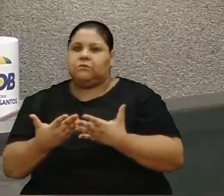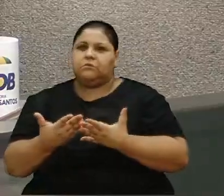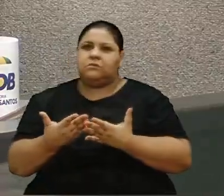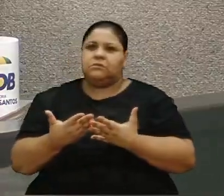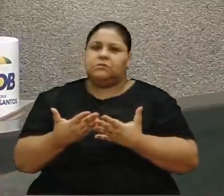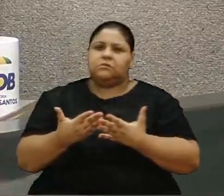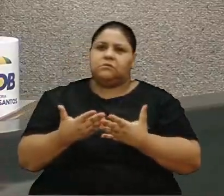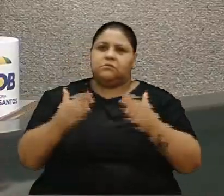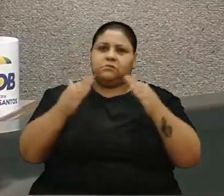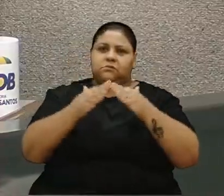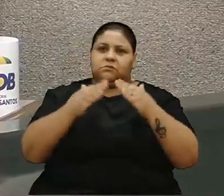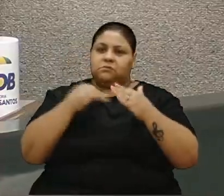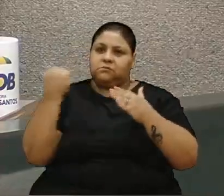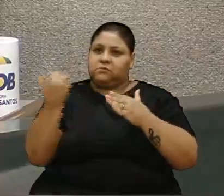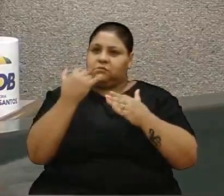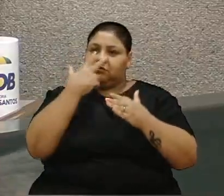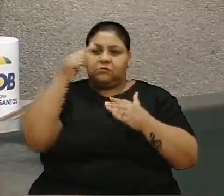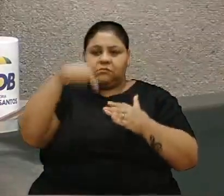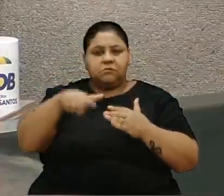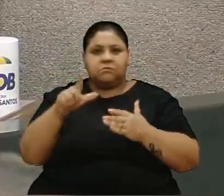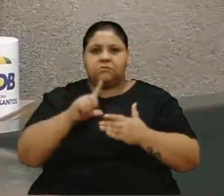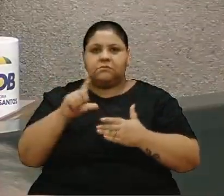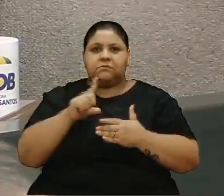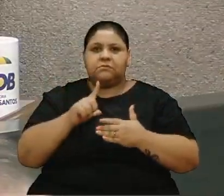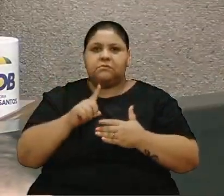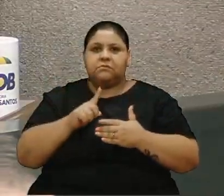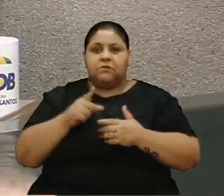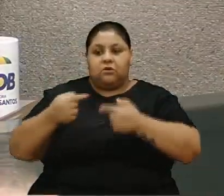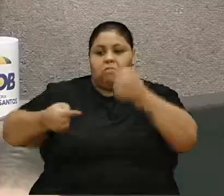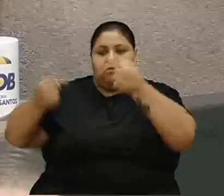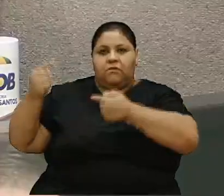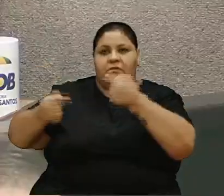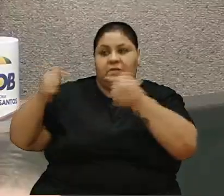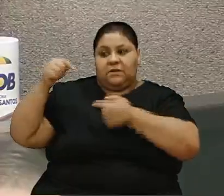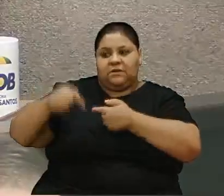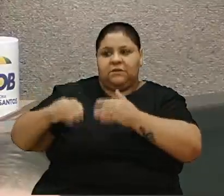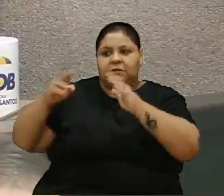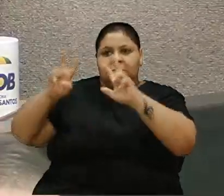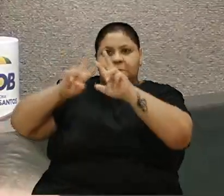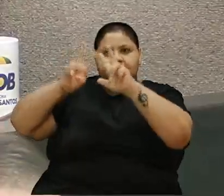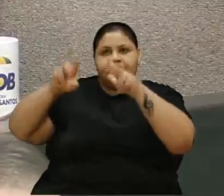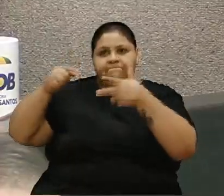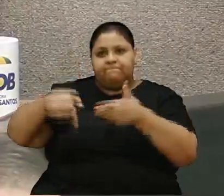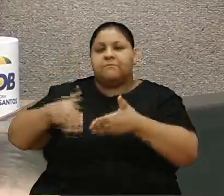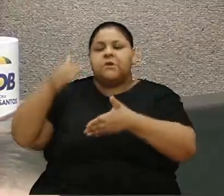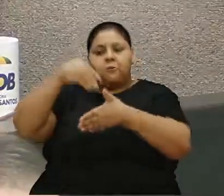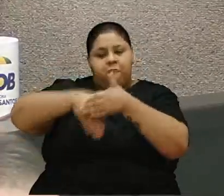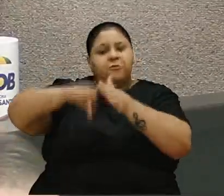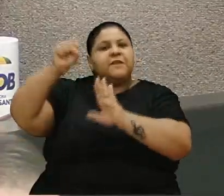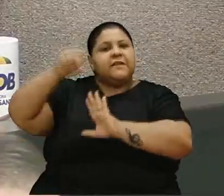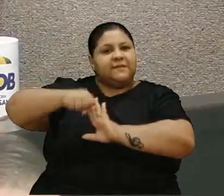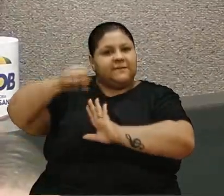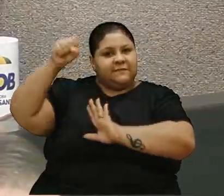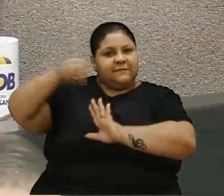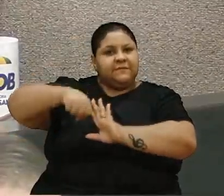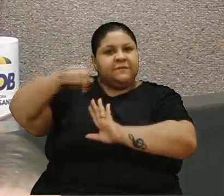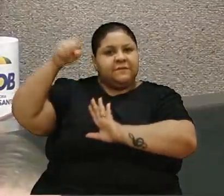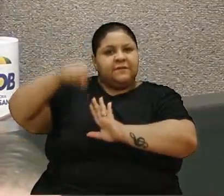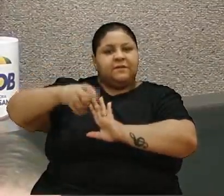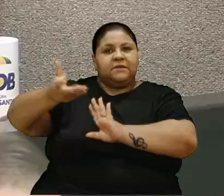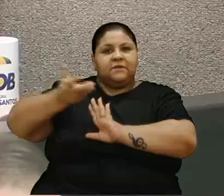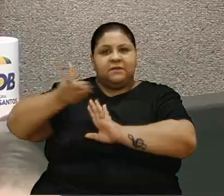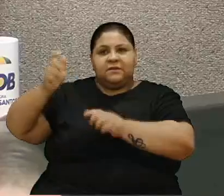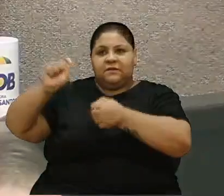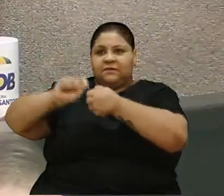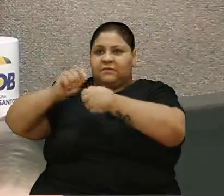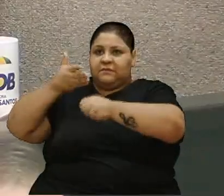uma casa importante como essa não discute esse tema. Então, eu votarei favorável, quero fazer